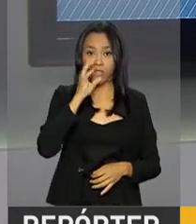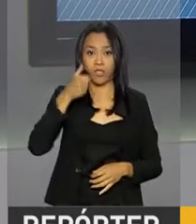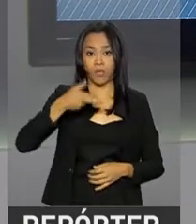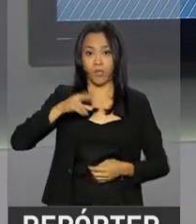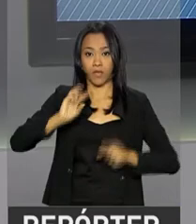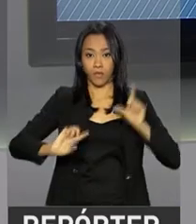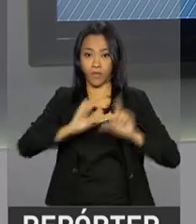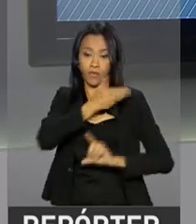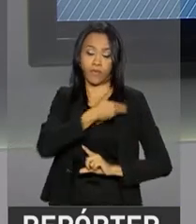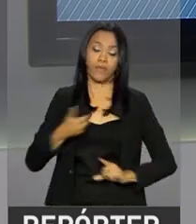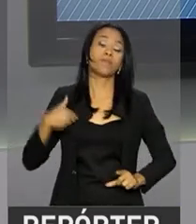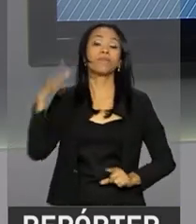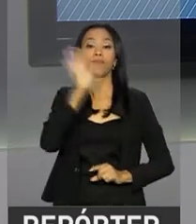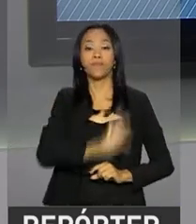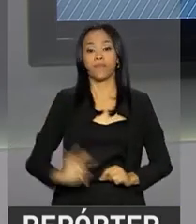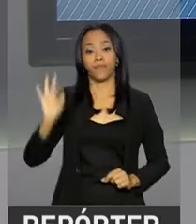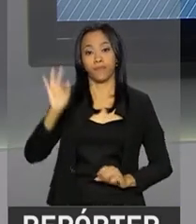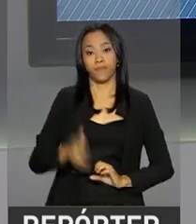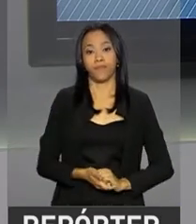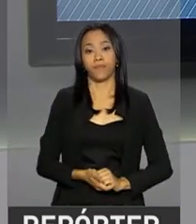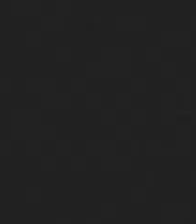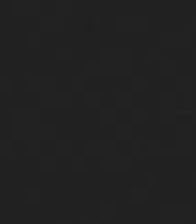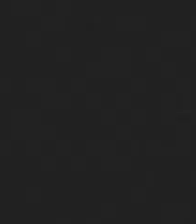nbr a tv do governo federal